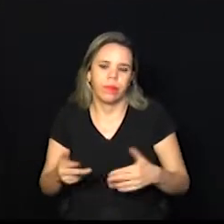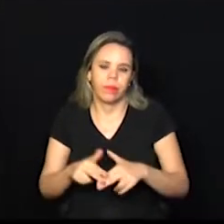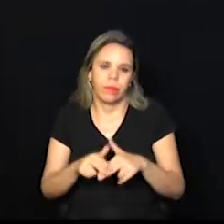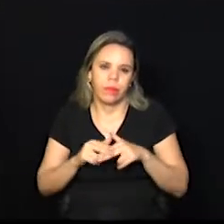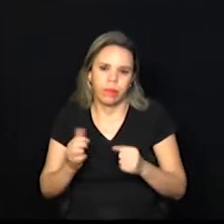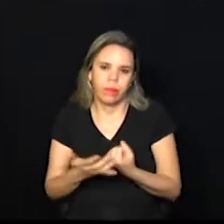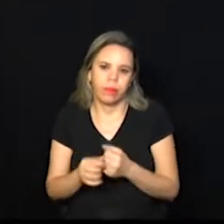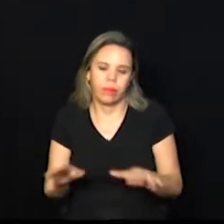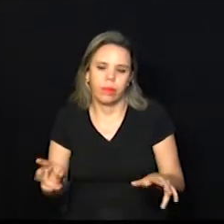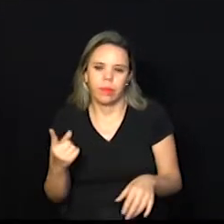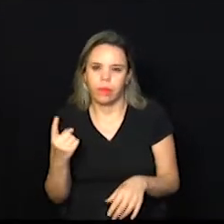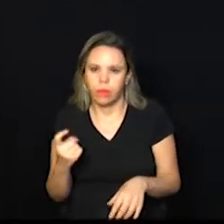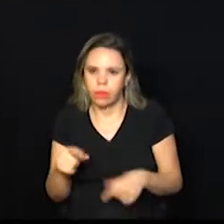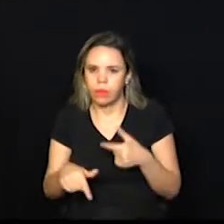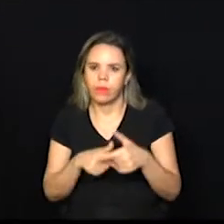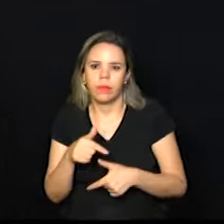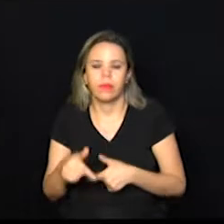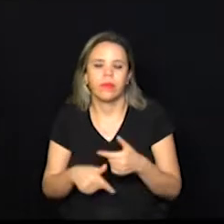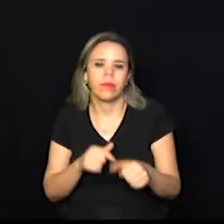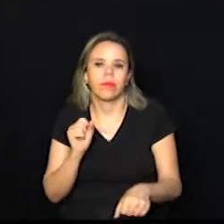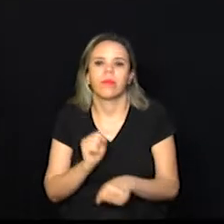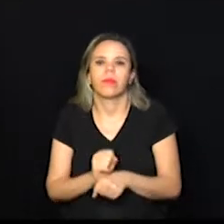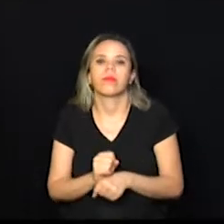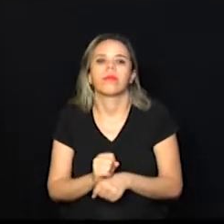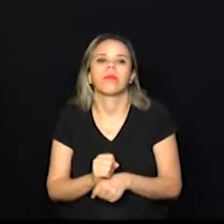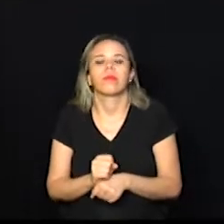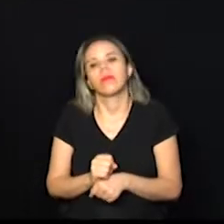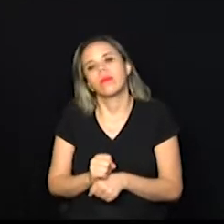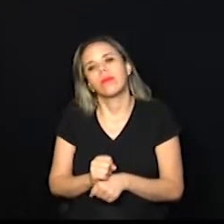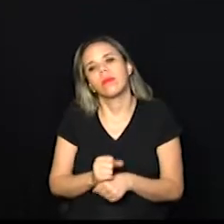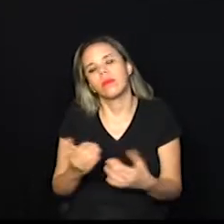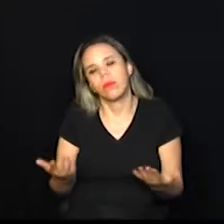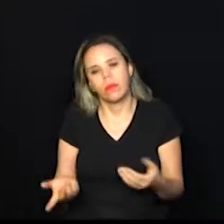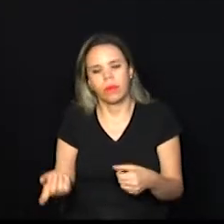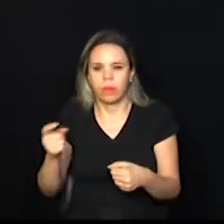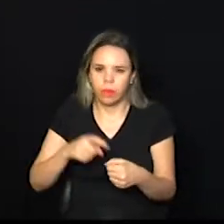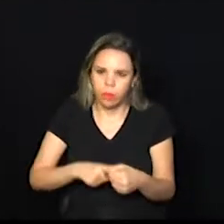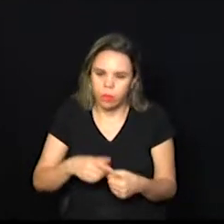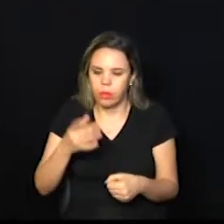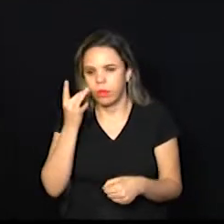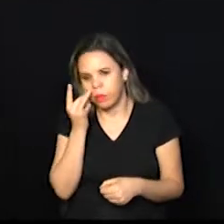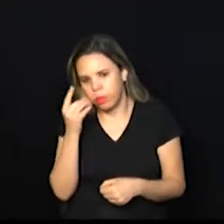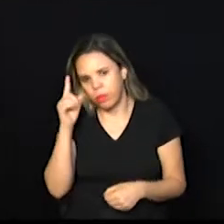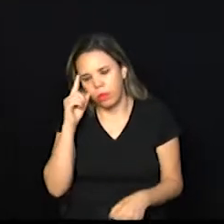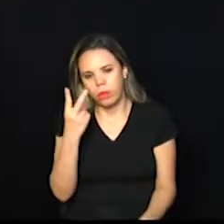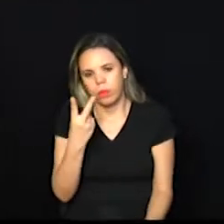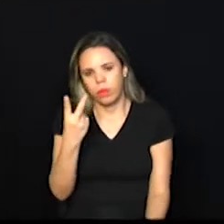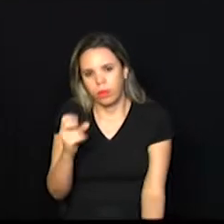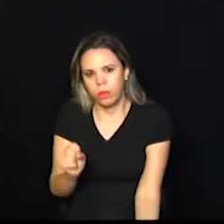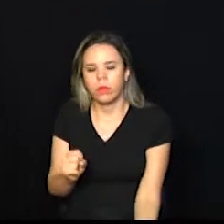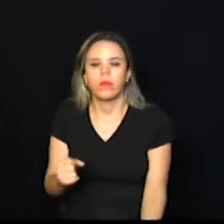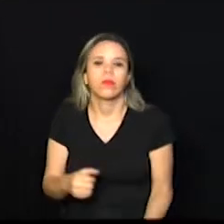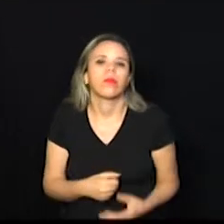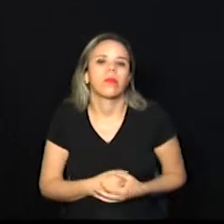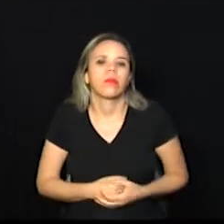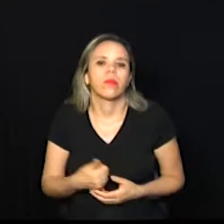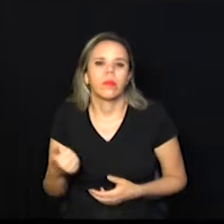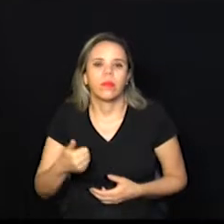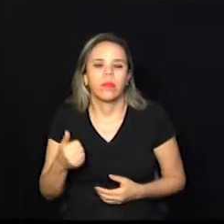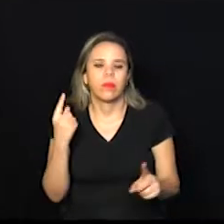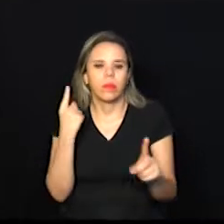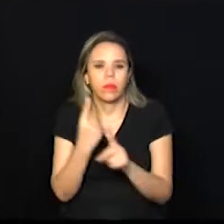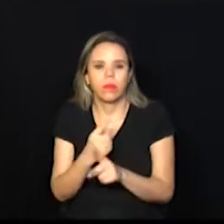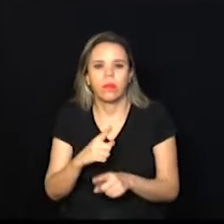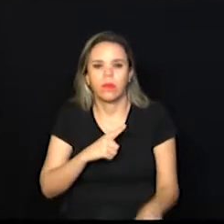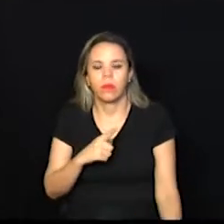pandemia, foi a única atividade que parou, tá? E agora ele retoma, agora no dia 28, se eu não me engano, que é o primeiro encontro que a gente